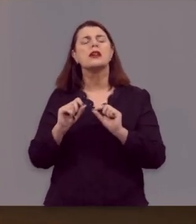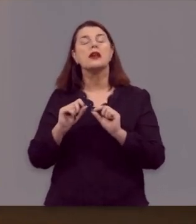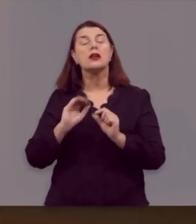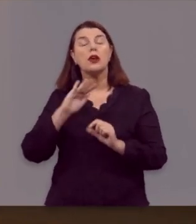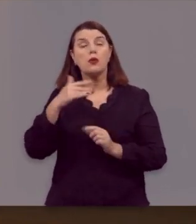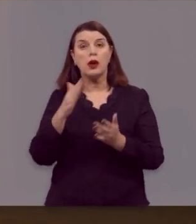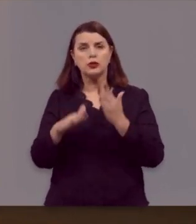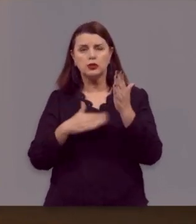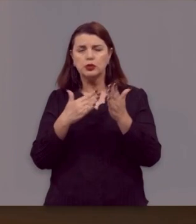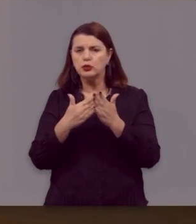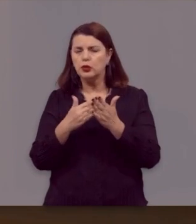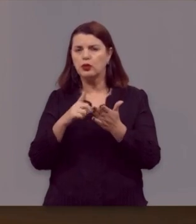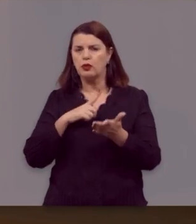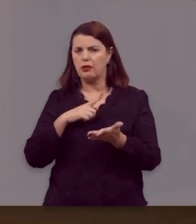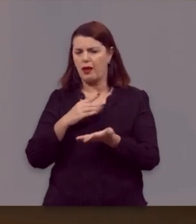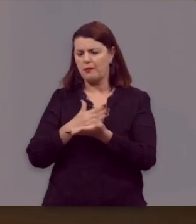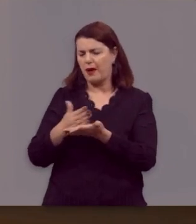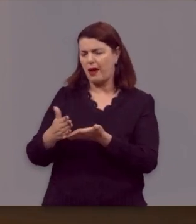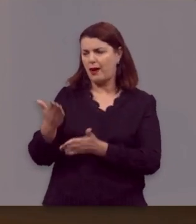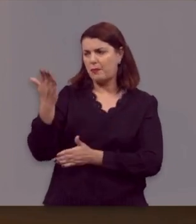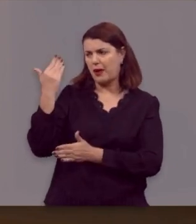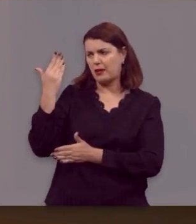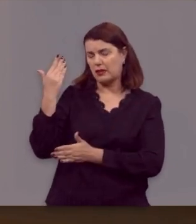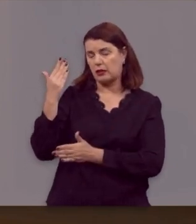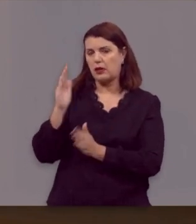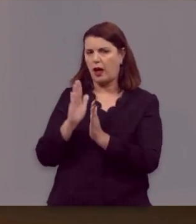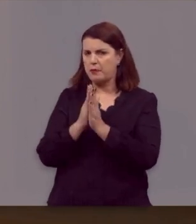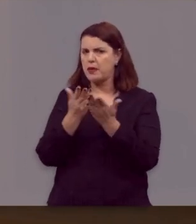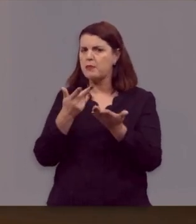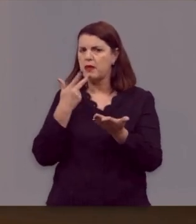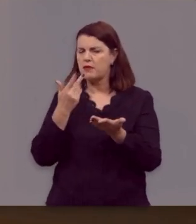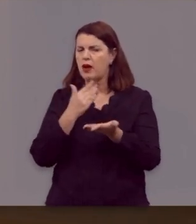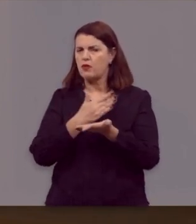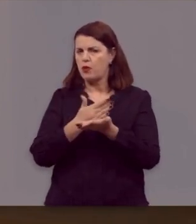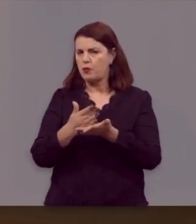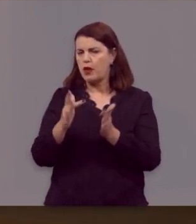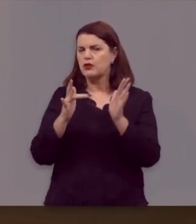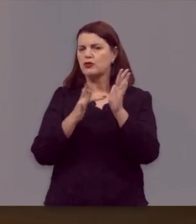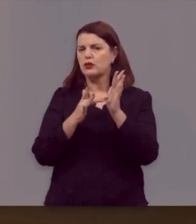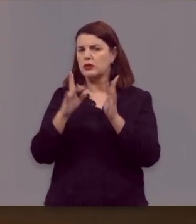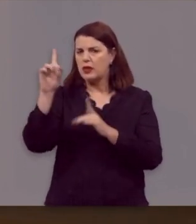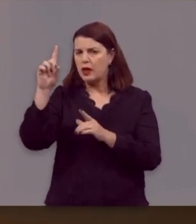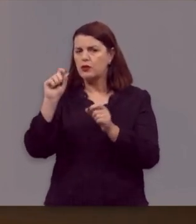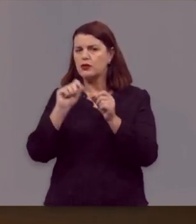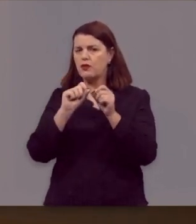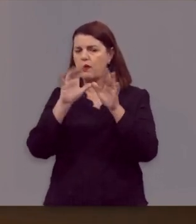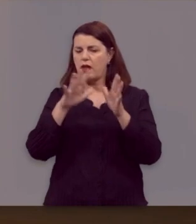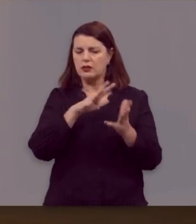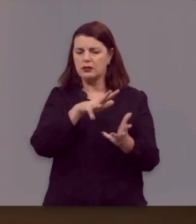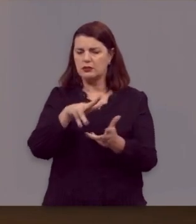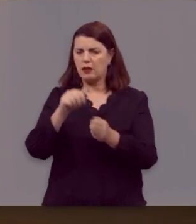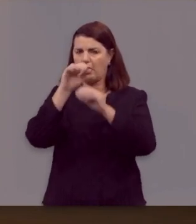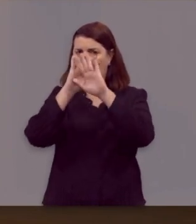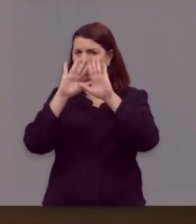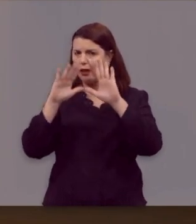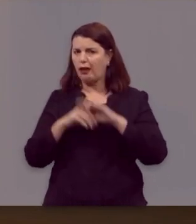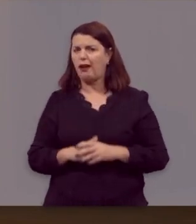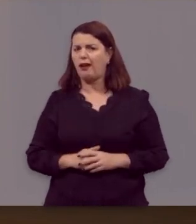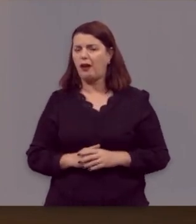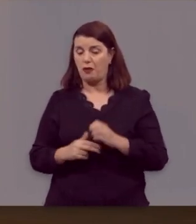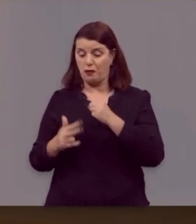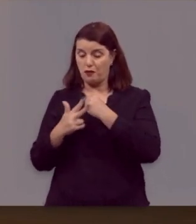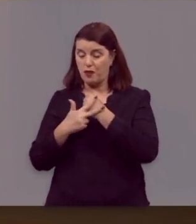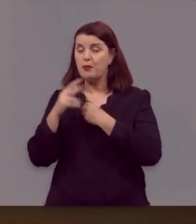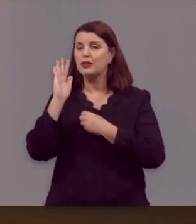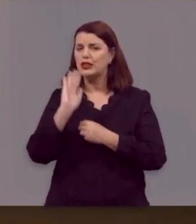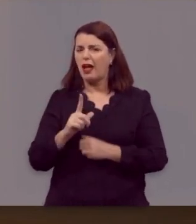um princípio, e a Bíblia diz que no princípio criou Deus os céus e a terra, o verbo já existia. Se o verbo